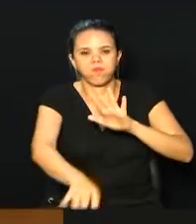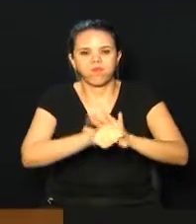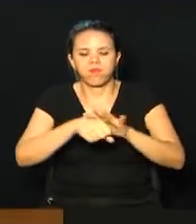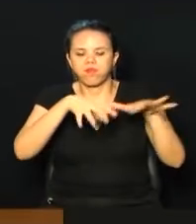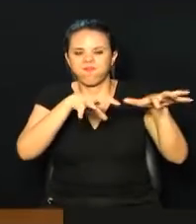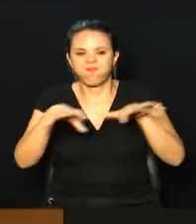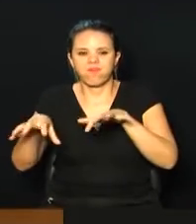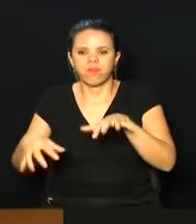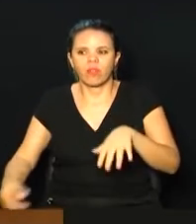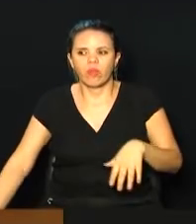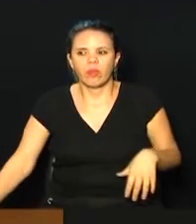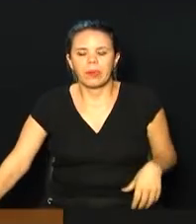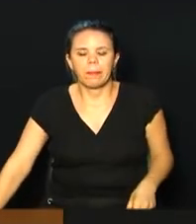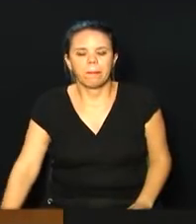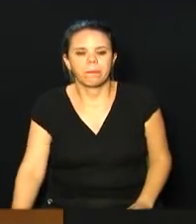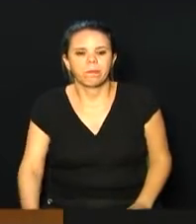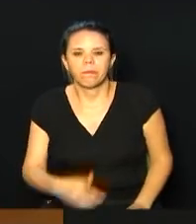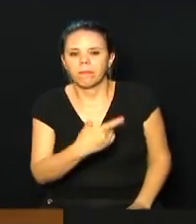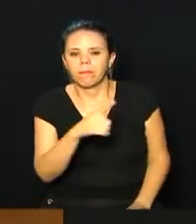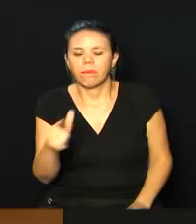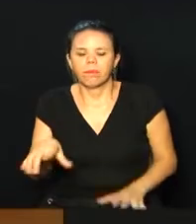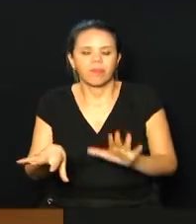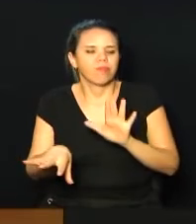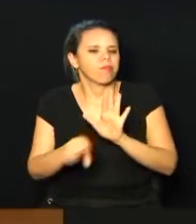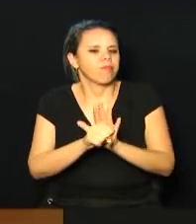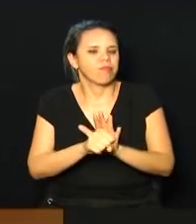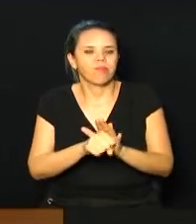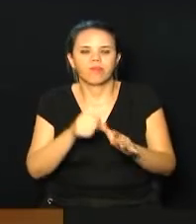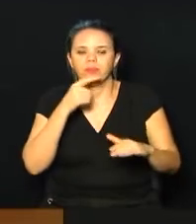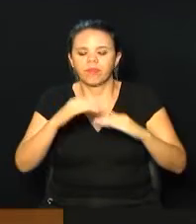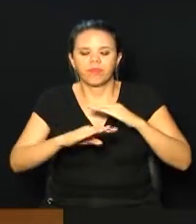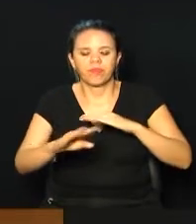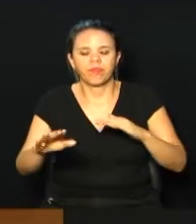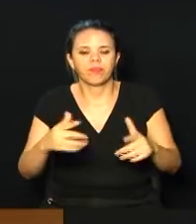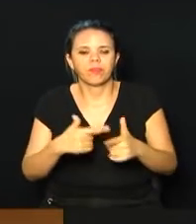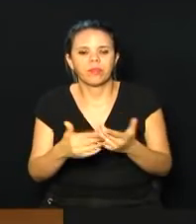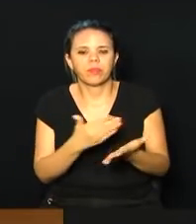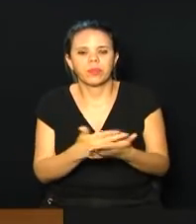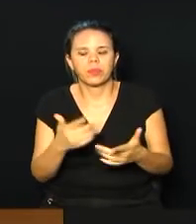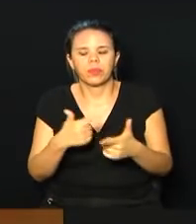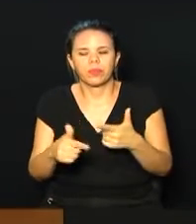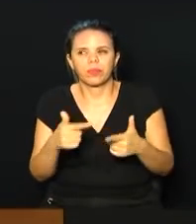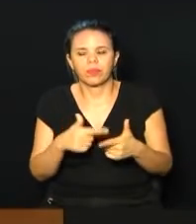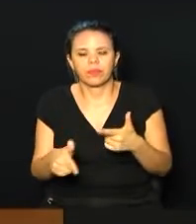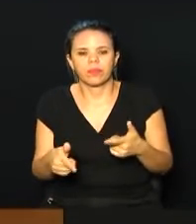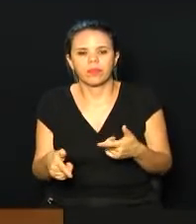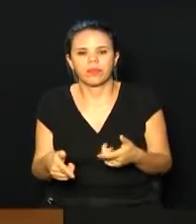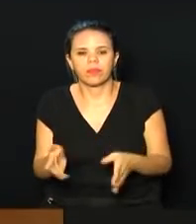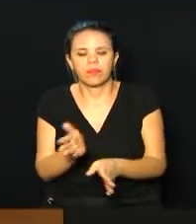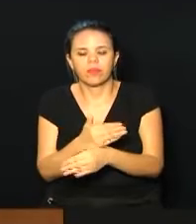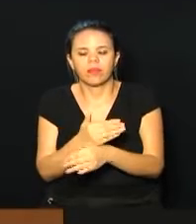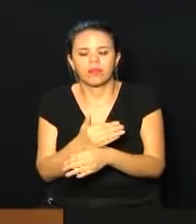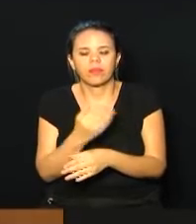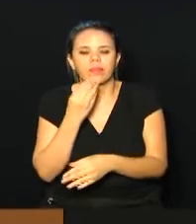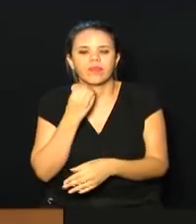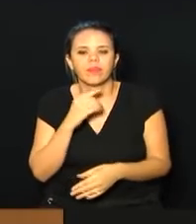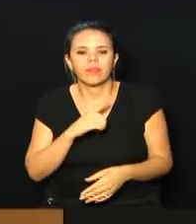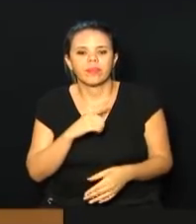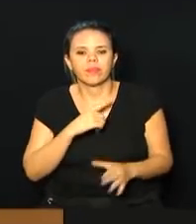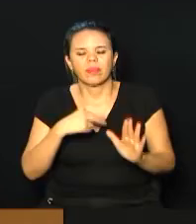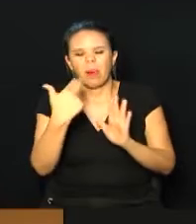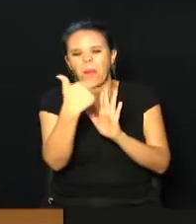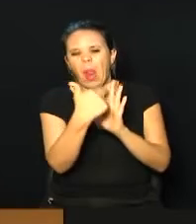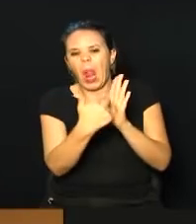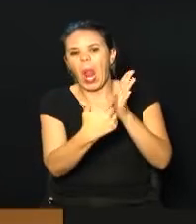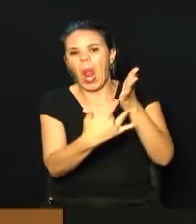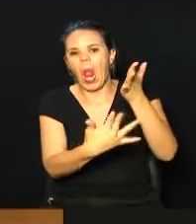chuva, não há absorção, e aí começa a desestabilizar. Eu tenho uma lista aqui